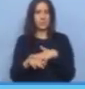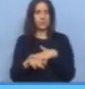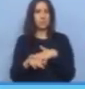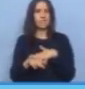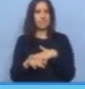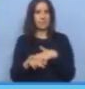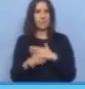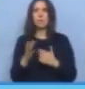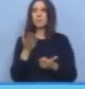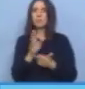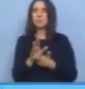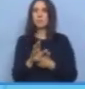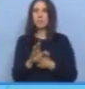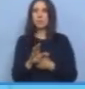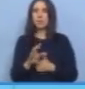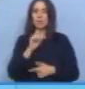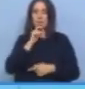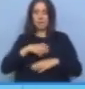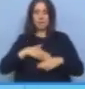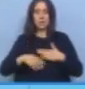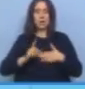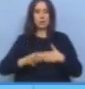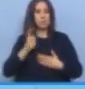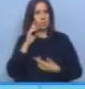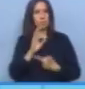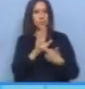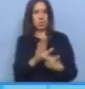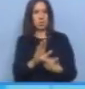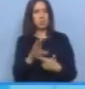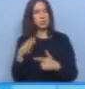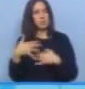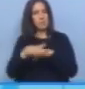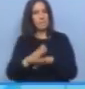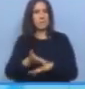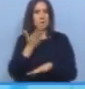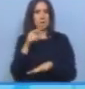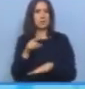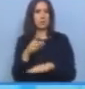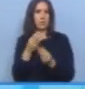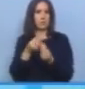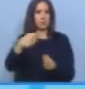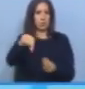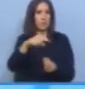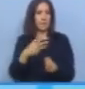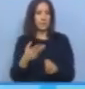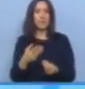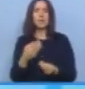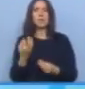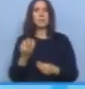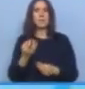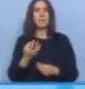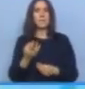dá, por exemplo, a mostrar o que nós podemos fazer e isto dá para integrar mais ainda convosco, não é? E